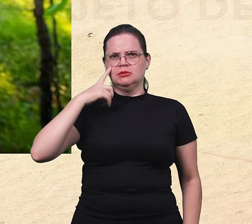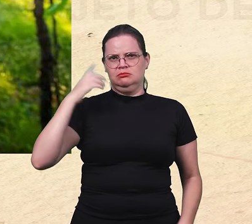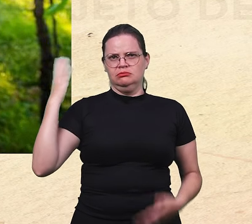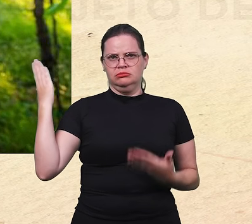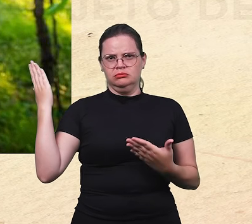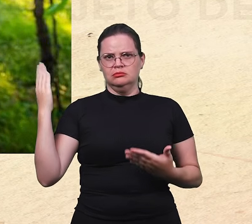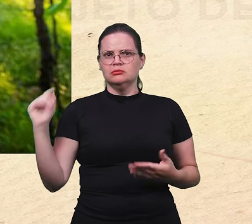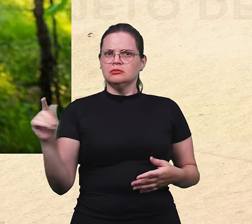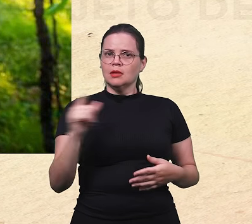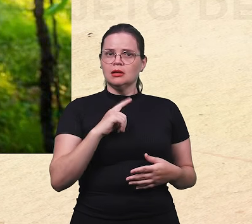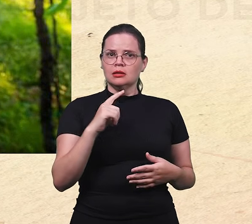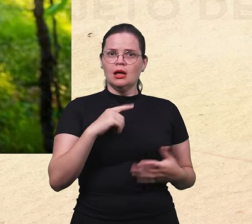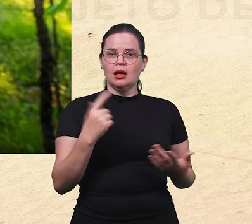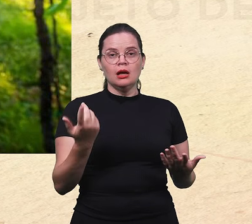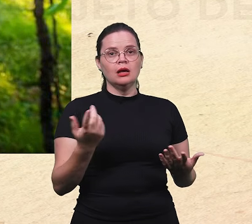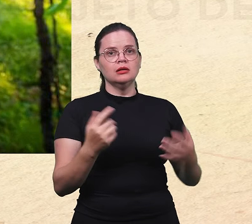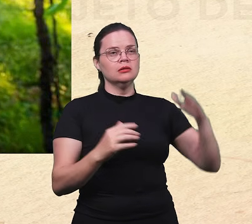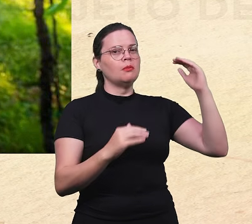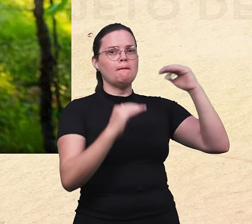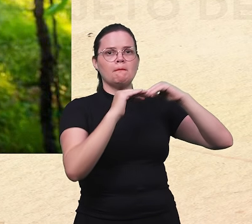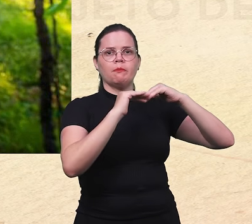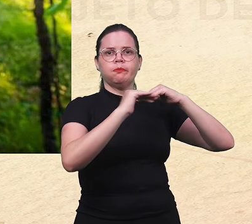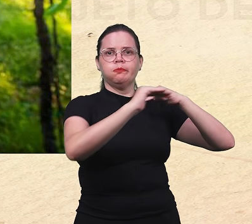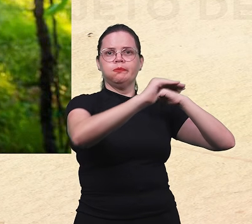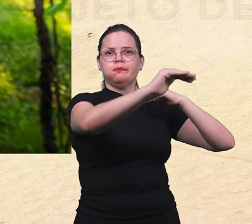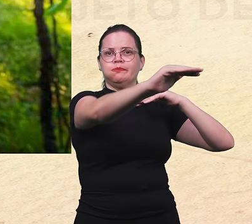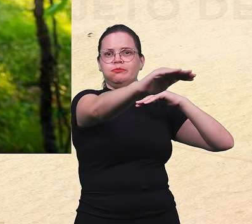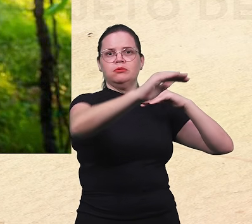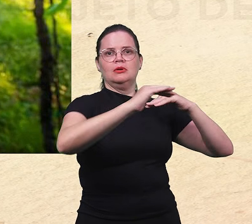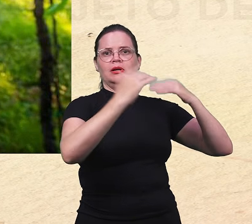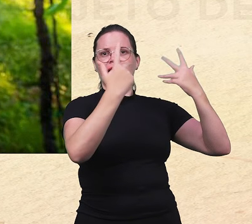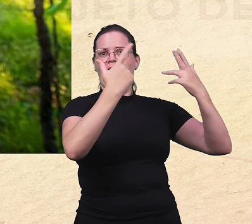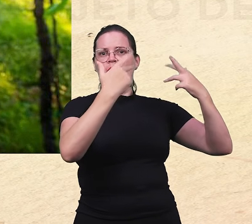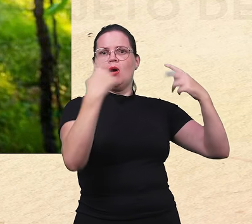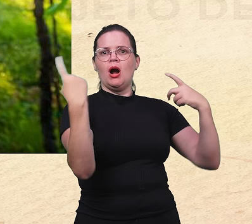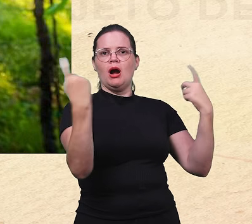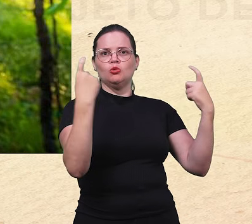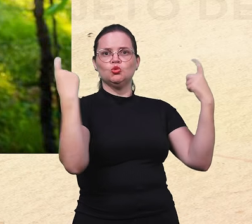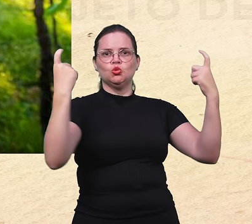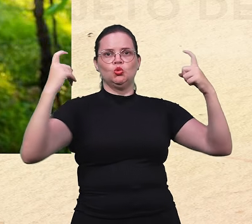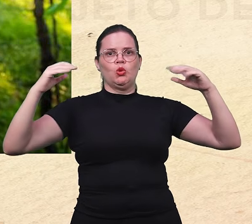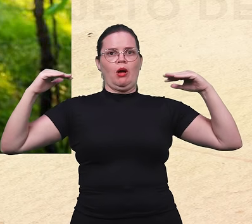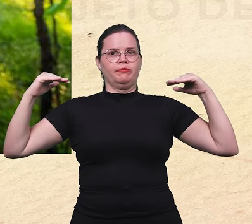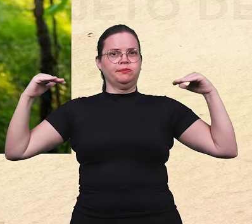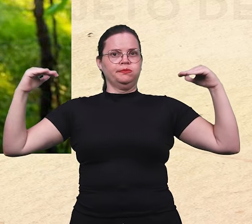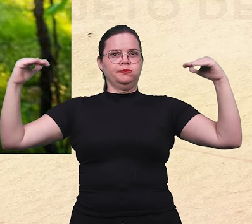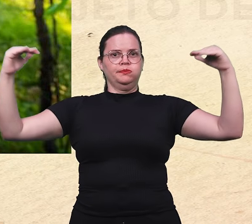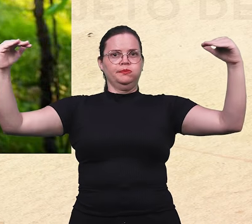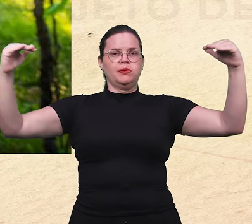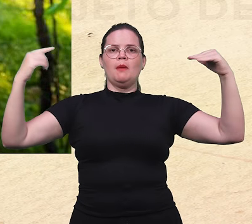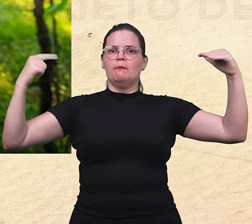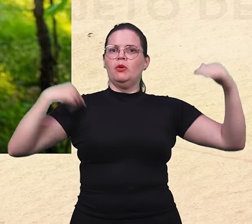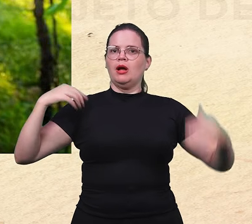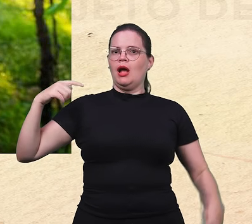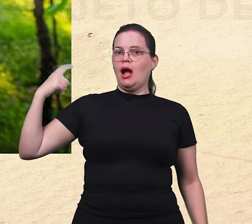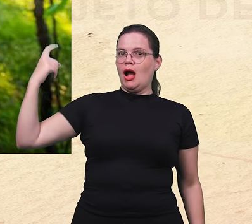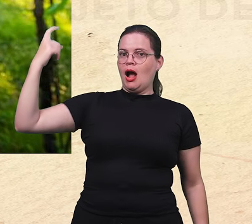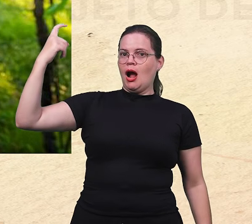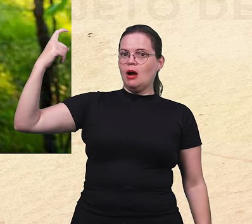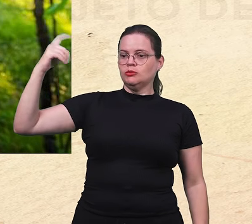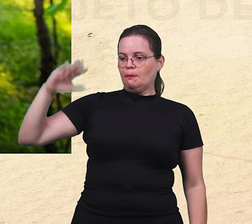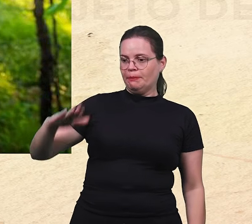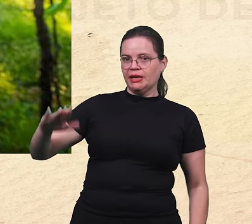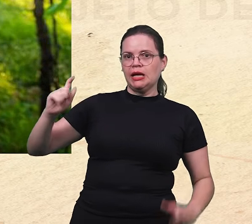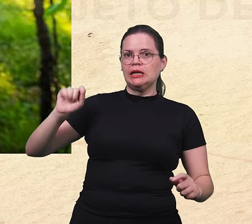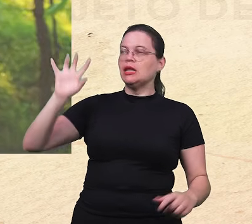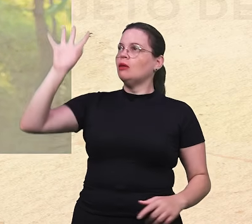padrão que coloca, mas todo mundo tem essa imagem, né? Já ter visto isso. É uma altura média, onde a pessoa grande e a pequena pega